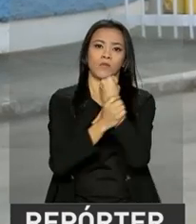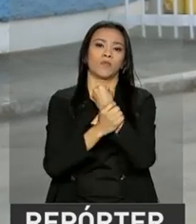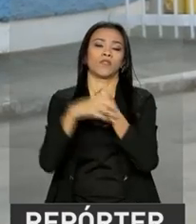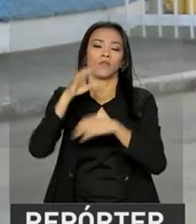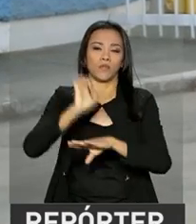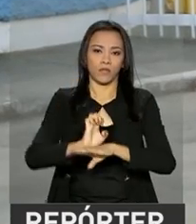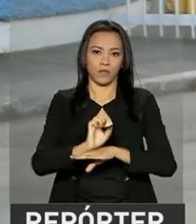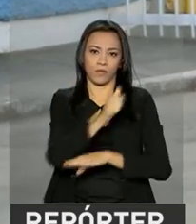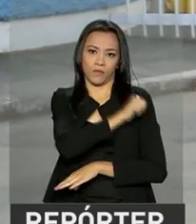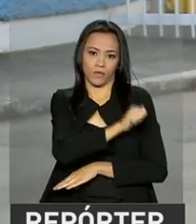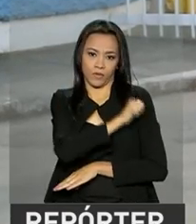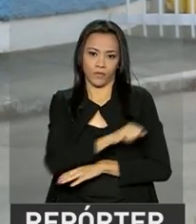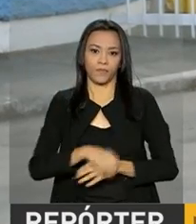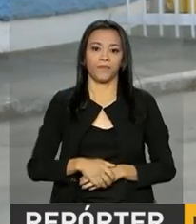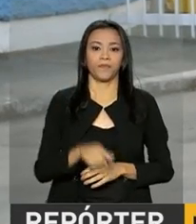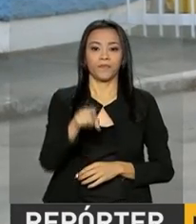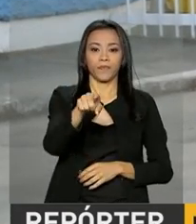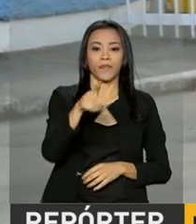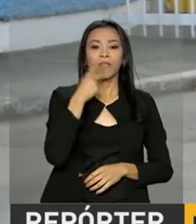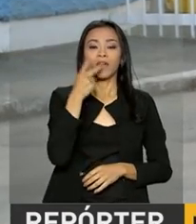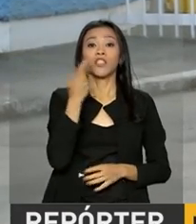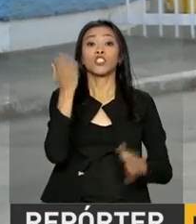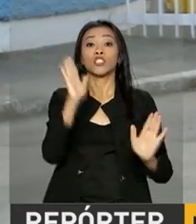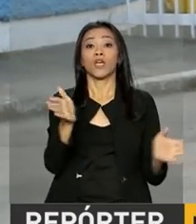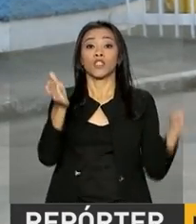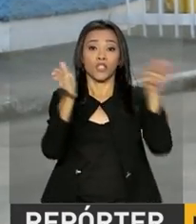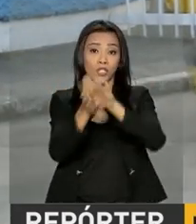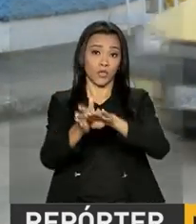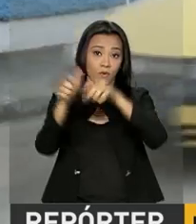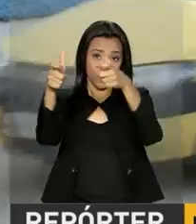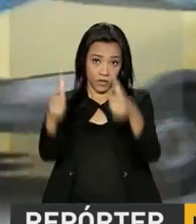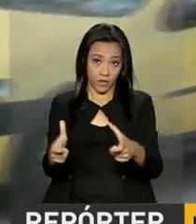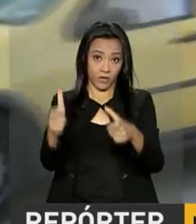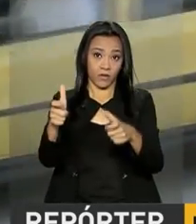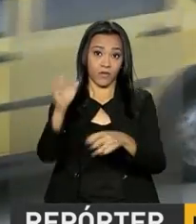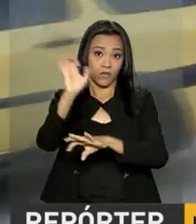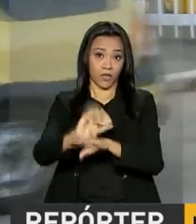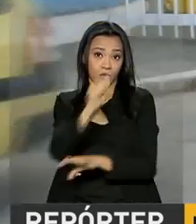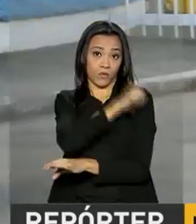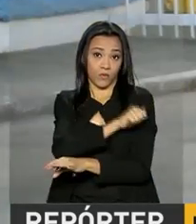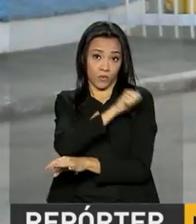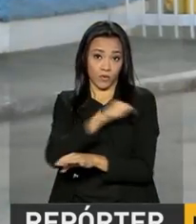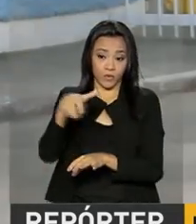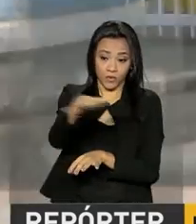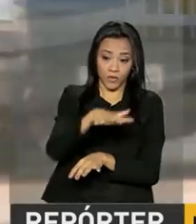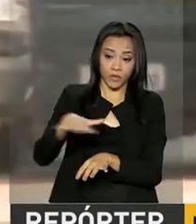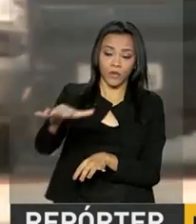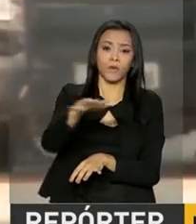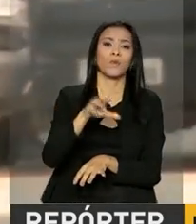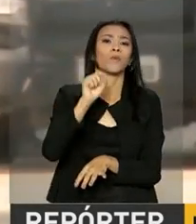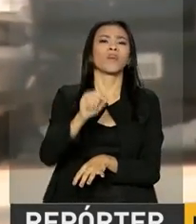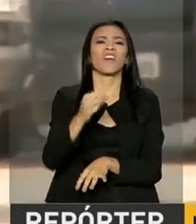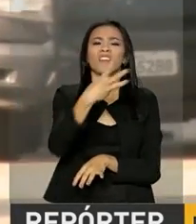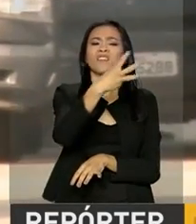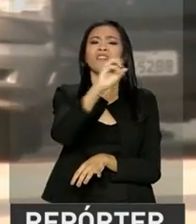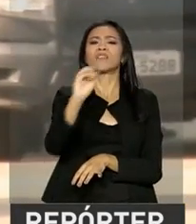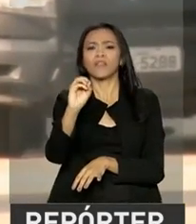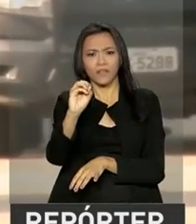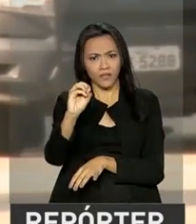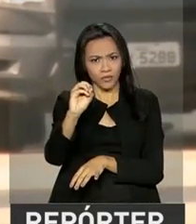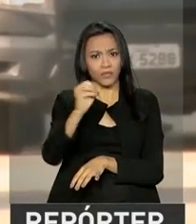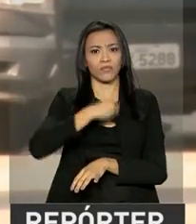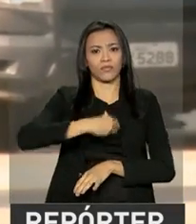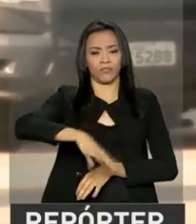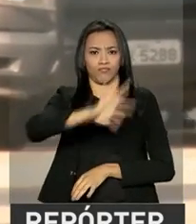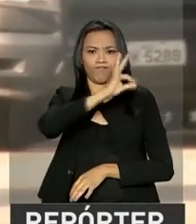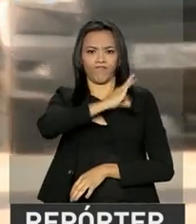estado já chegaram aqui no cefap o centro de formação e aperfeiçoamento de Praças no Rio de Janeiro os 300 integrantes da